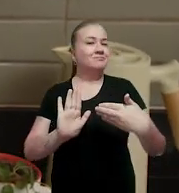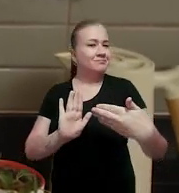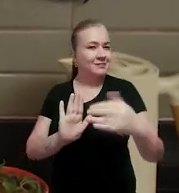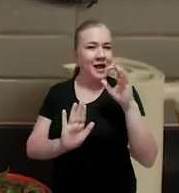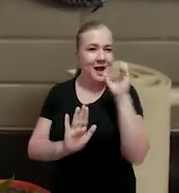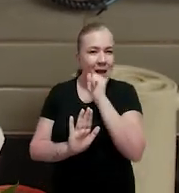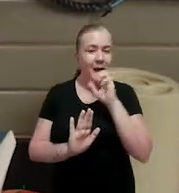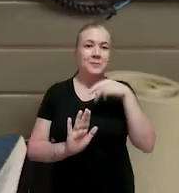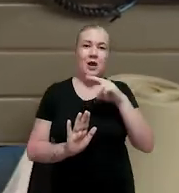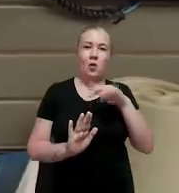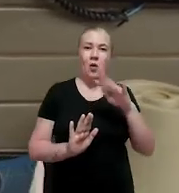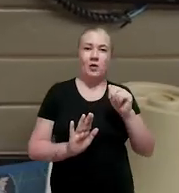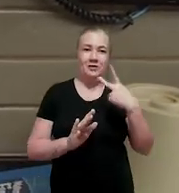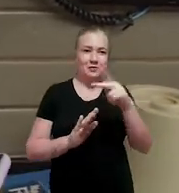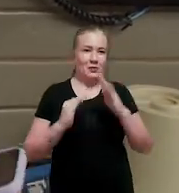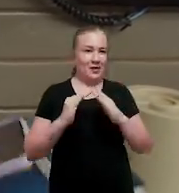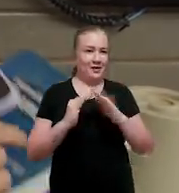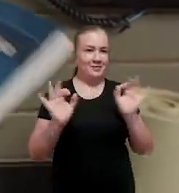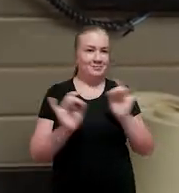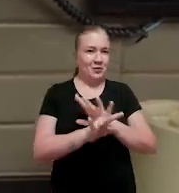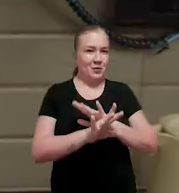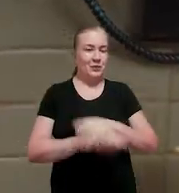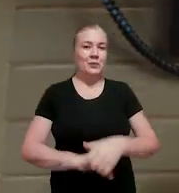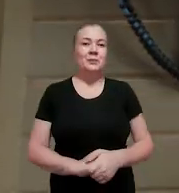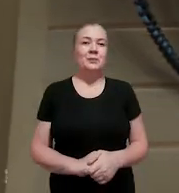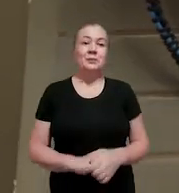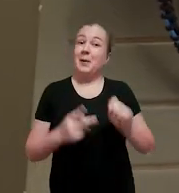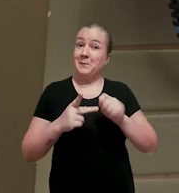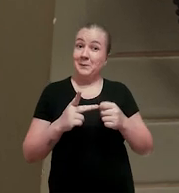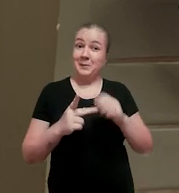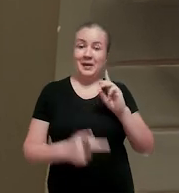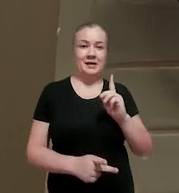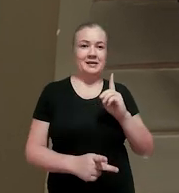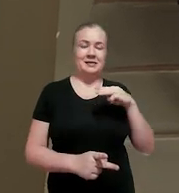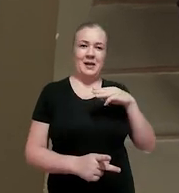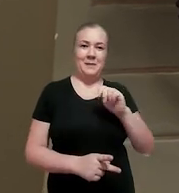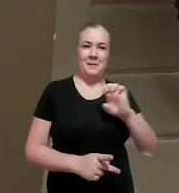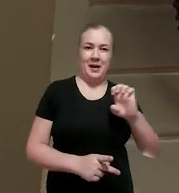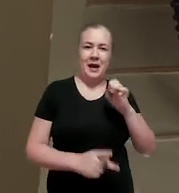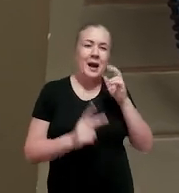e em breve das próximas contas na sua casa. Pix do